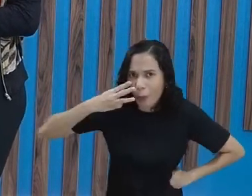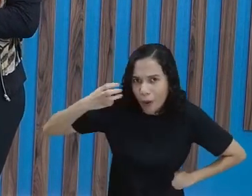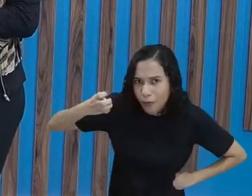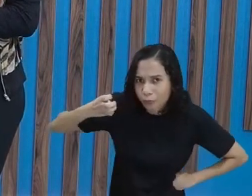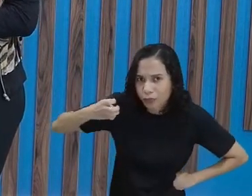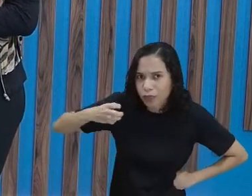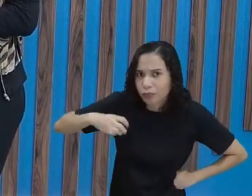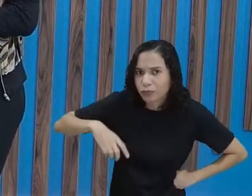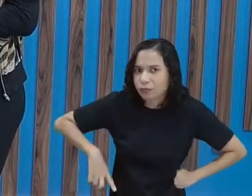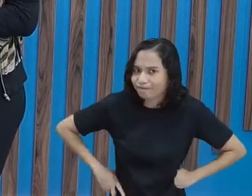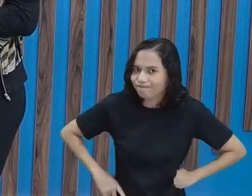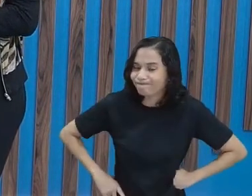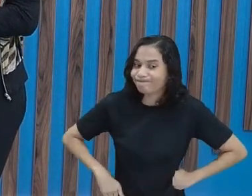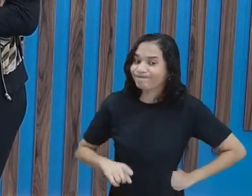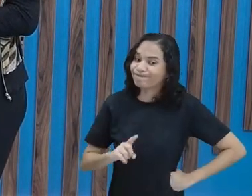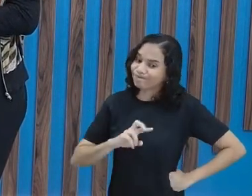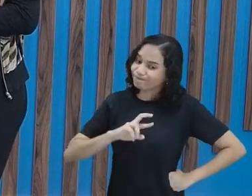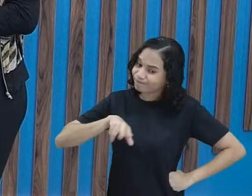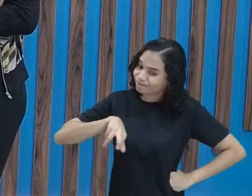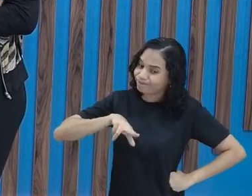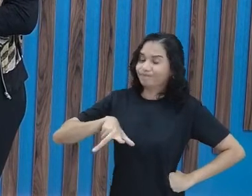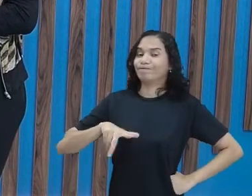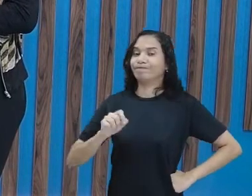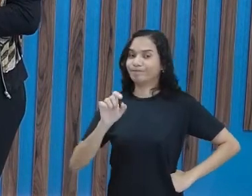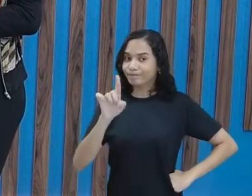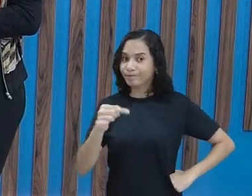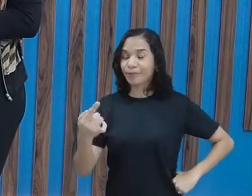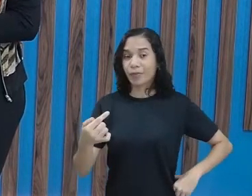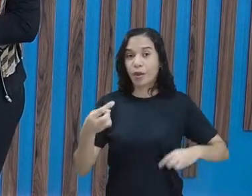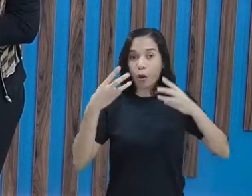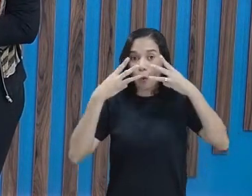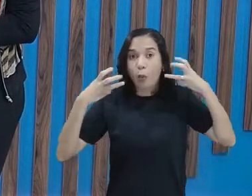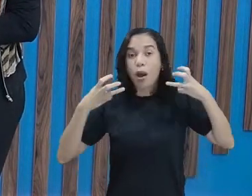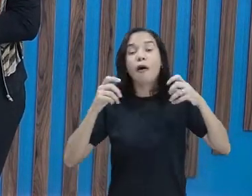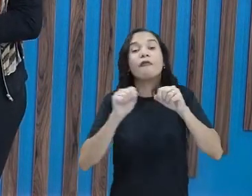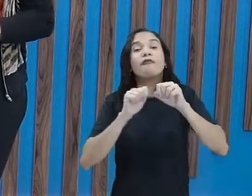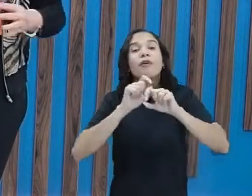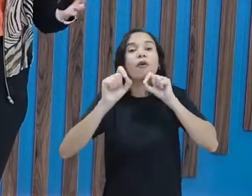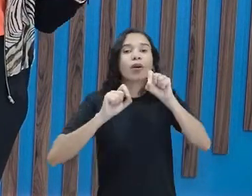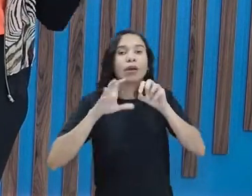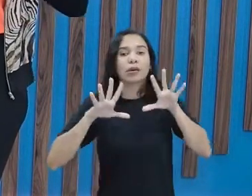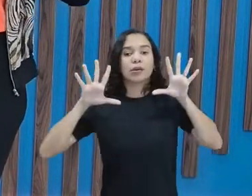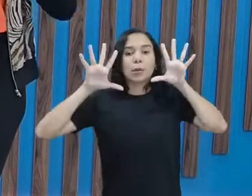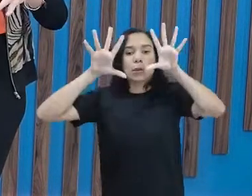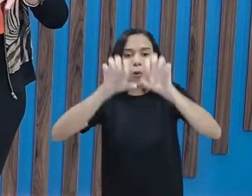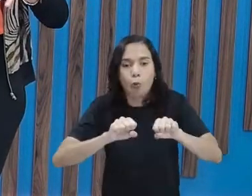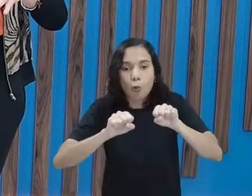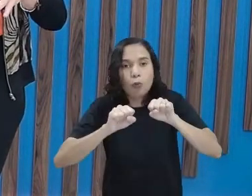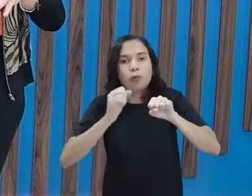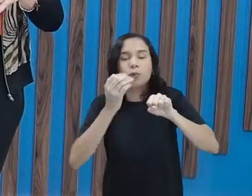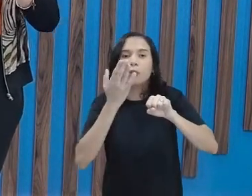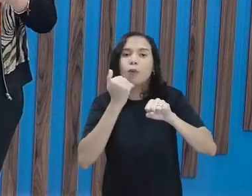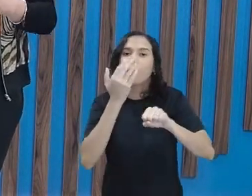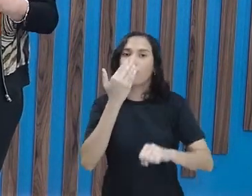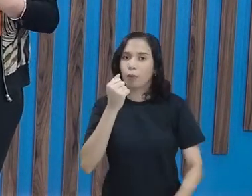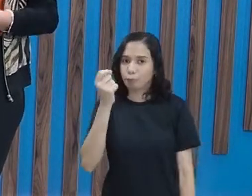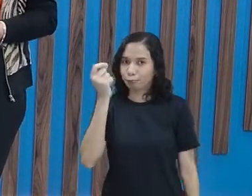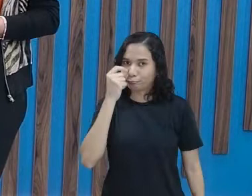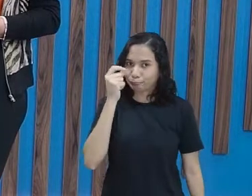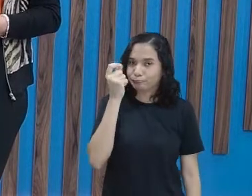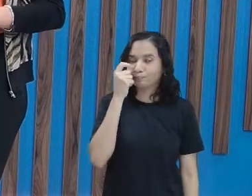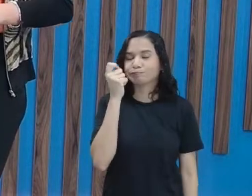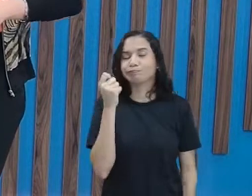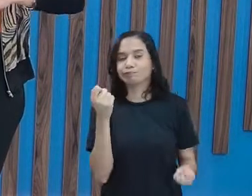seria tão lindinho assim para ele? Não, não é? O gato iria fazer o quê? Iria dar um bote e iria comer o